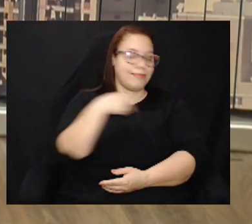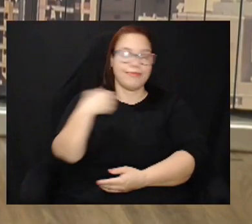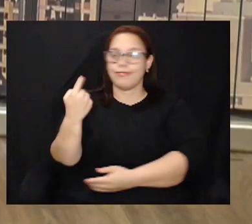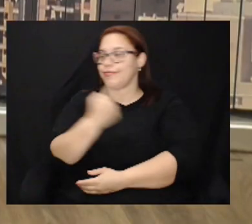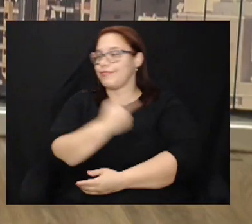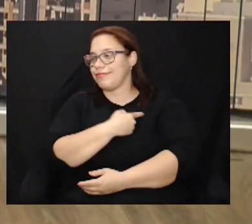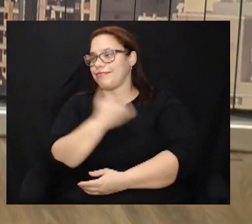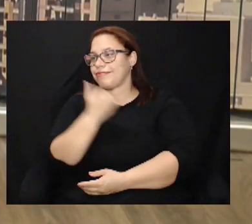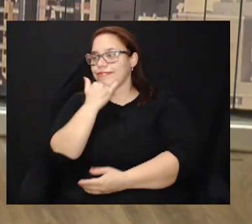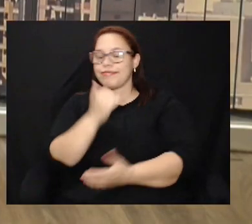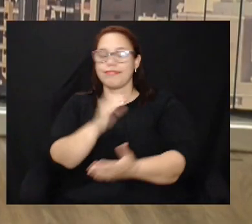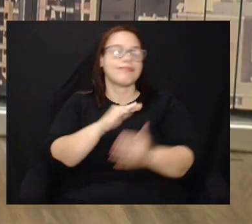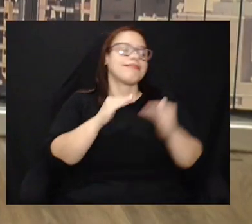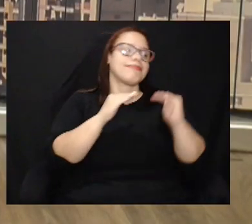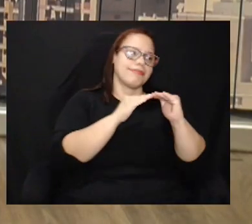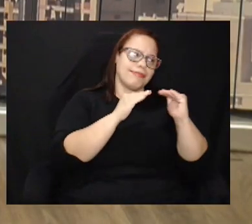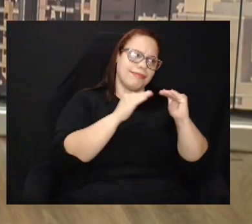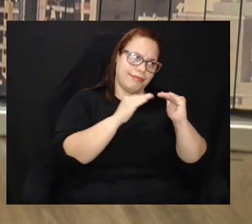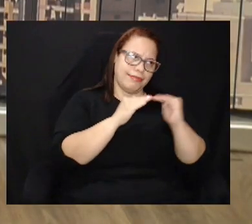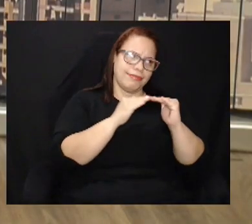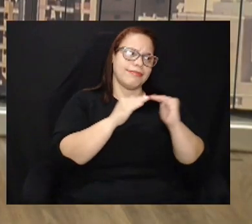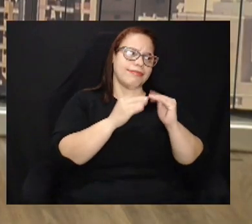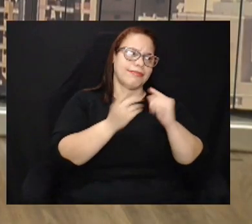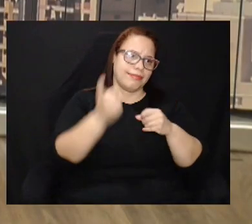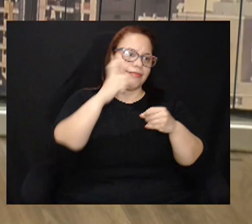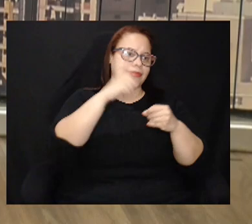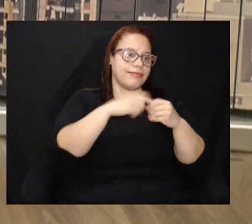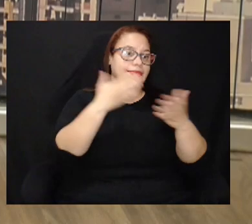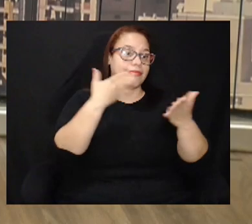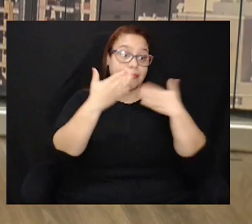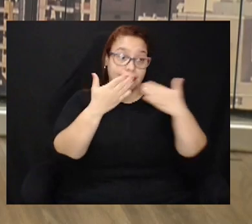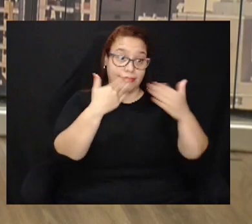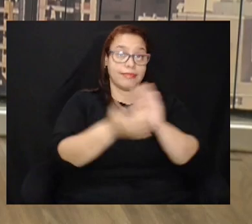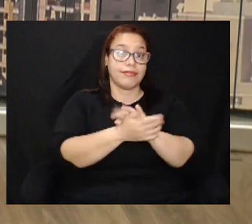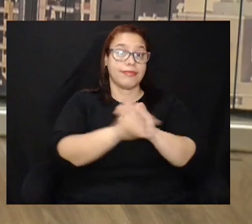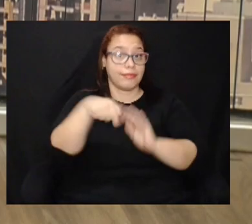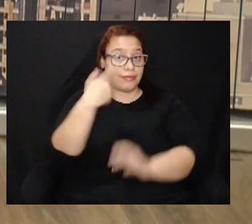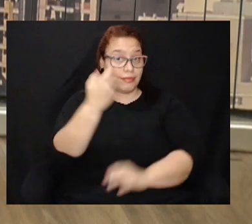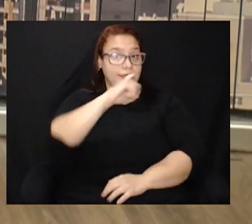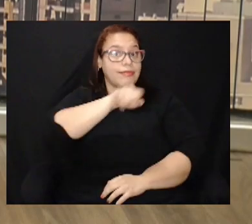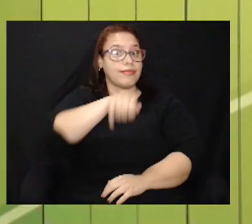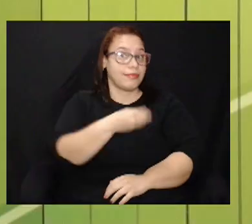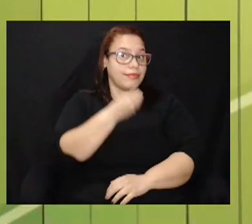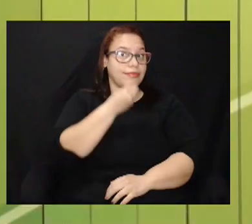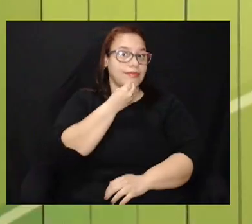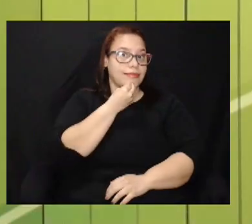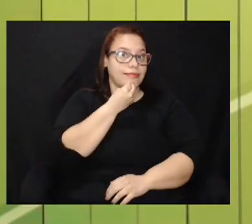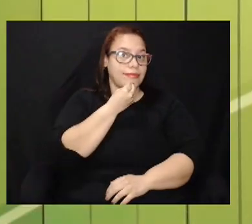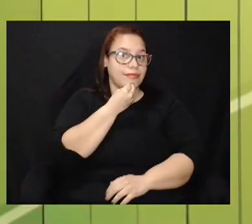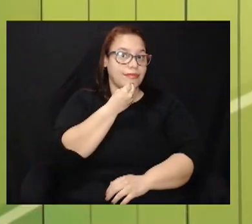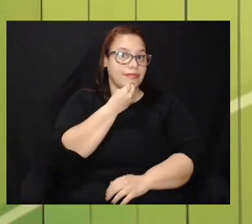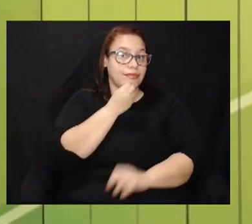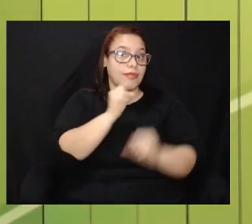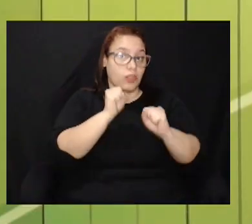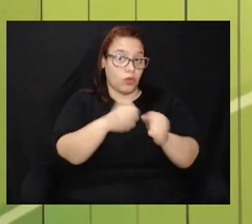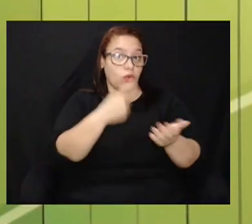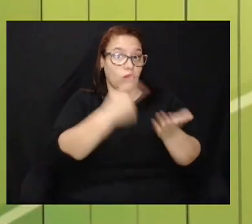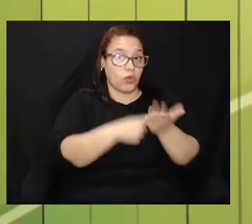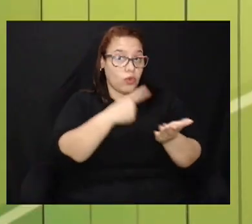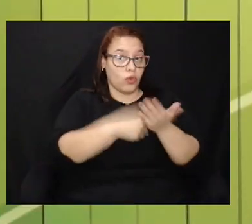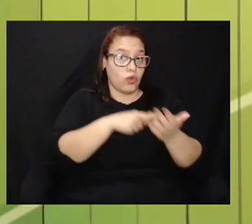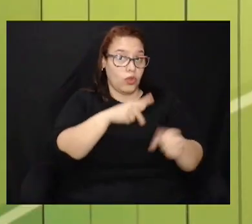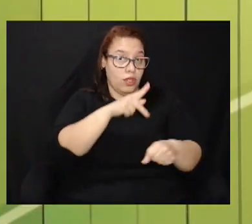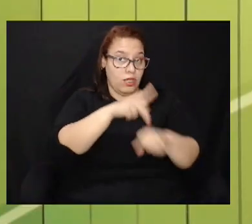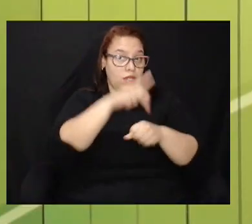A gente com certeza vai voltar a conversar numa outra oportunidade, até a gente pode marcar algo